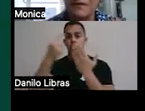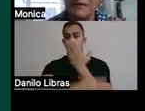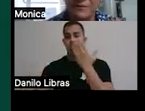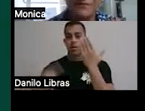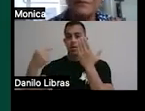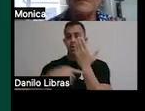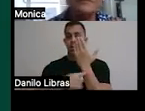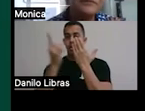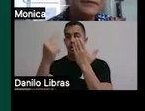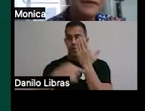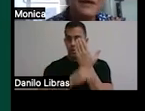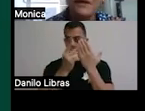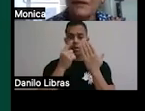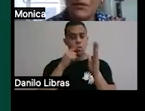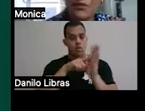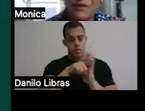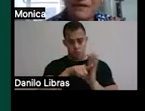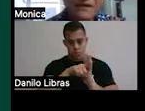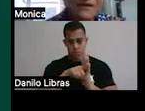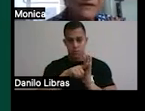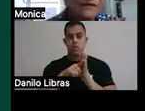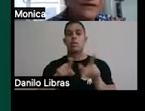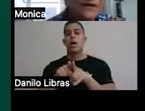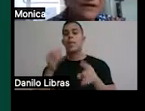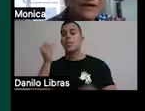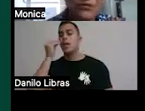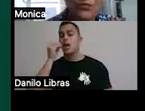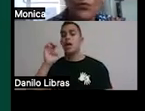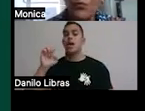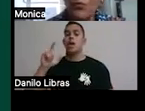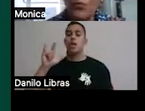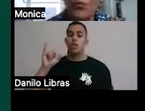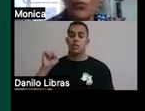de ELISA. Uhum. Então, eu vou passar